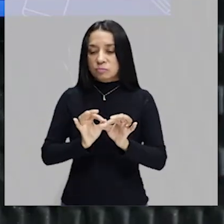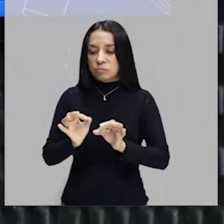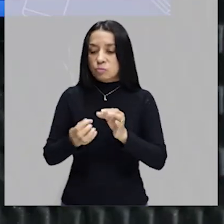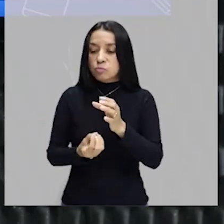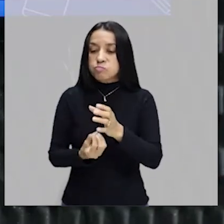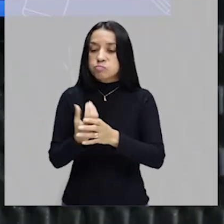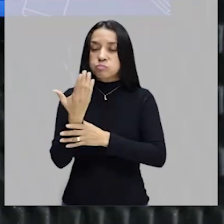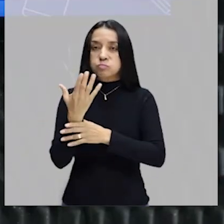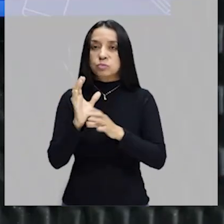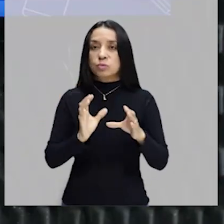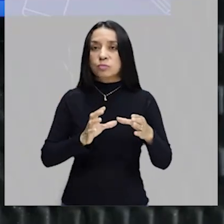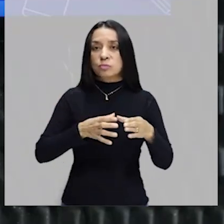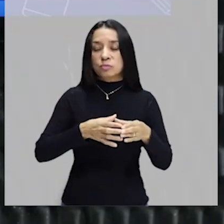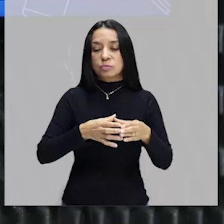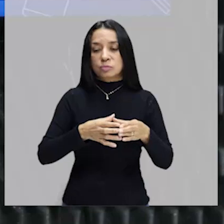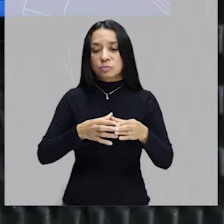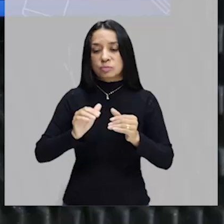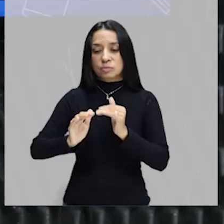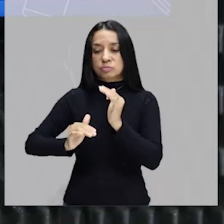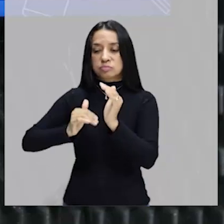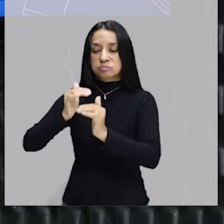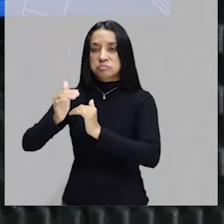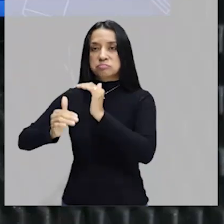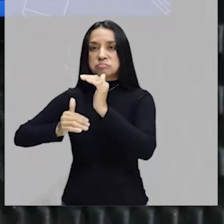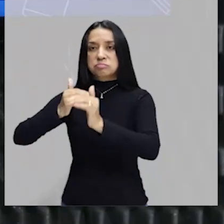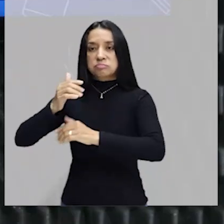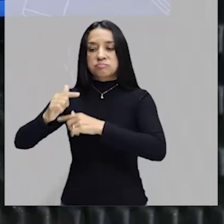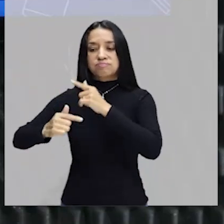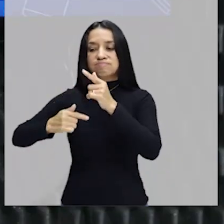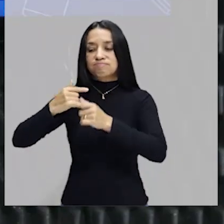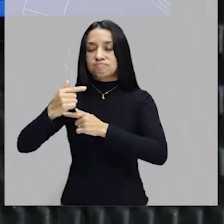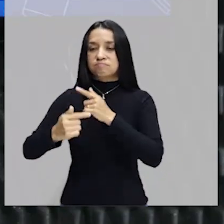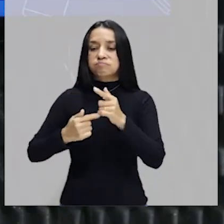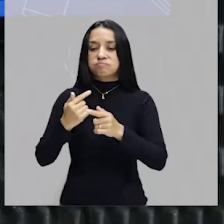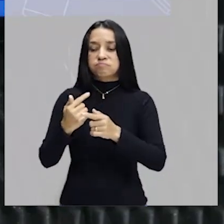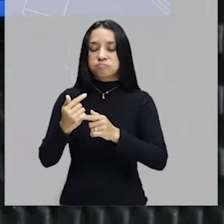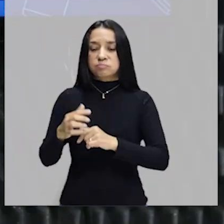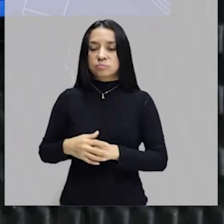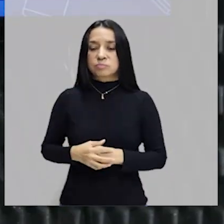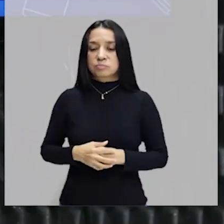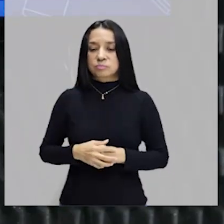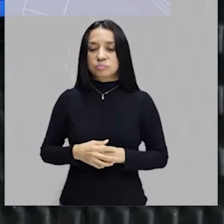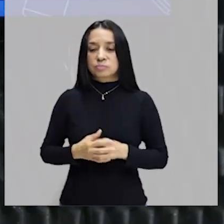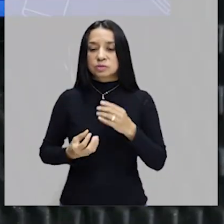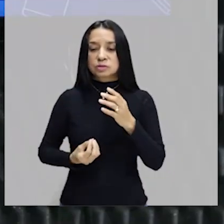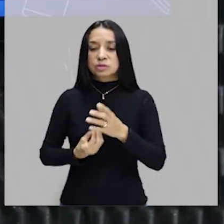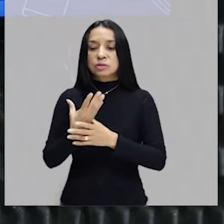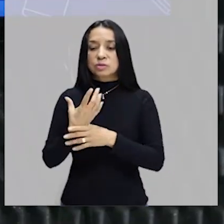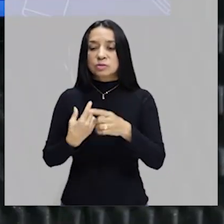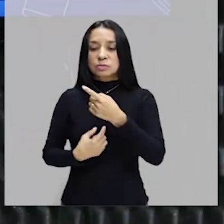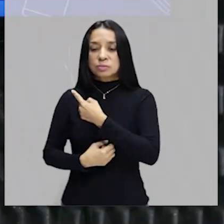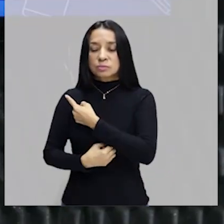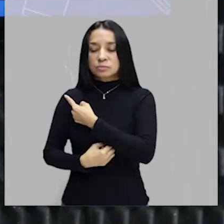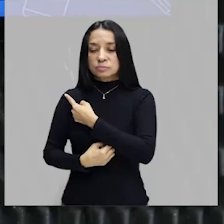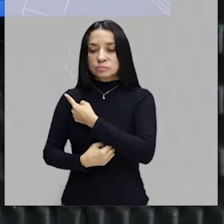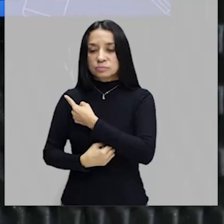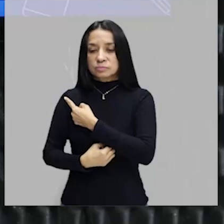grupo. Esse novo grupo, ao longo de várias gerações, gerou esse ancestral aqui, ó,